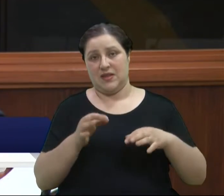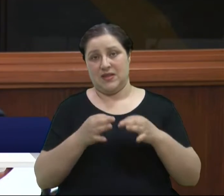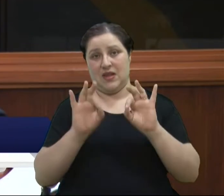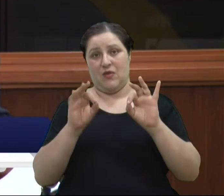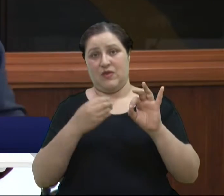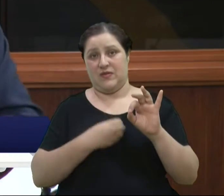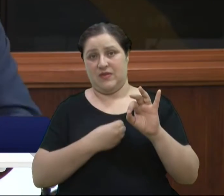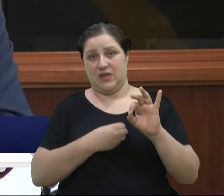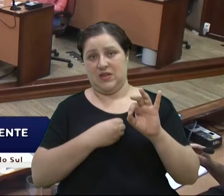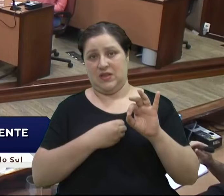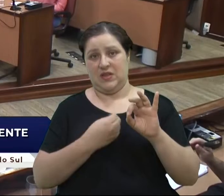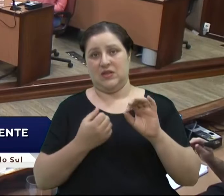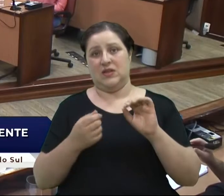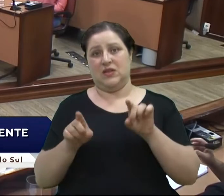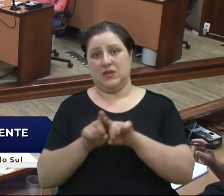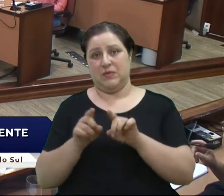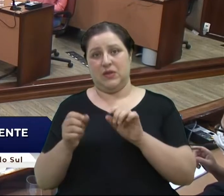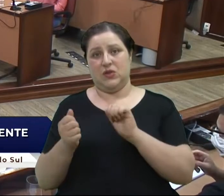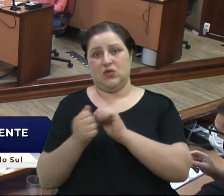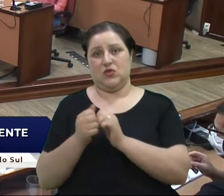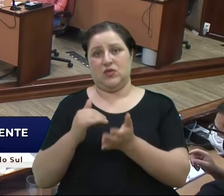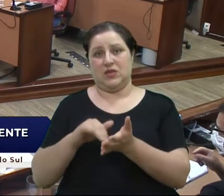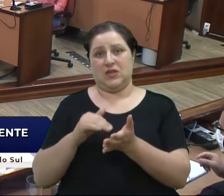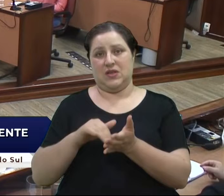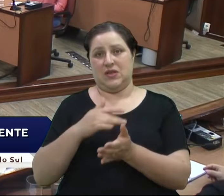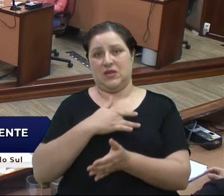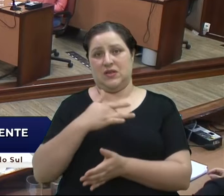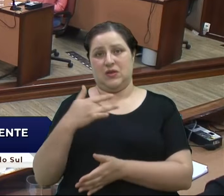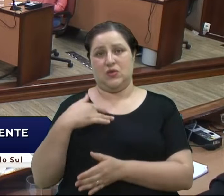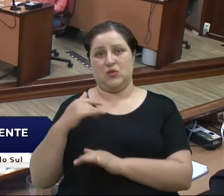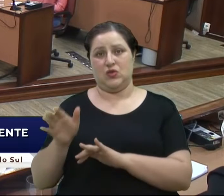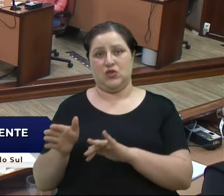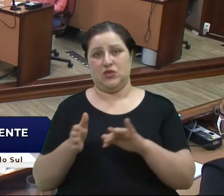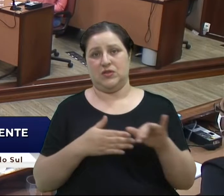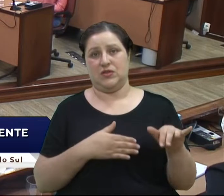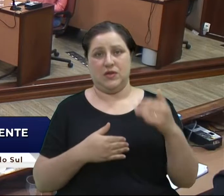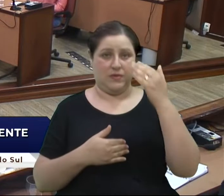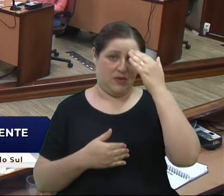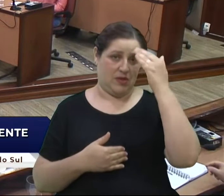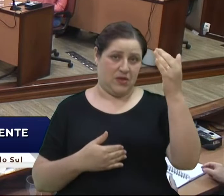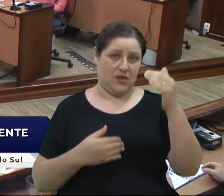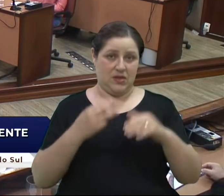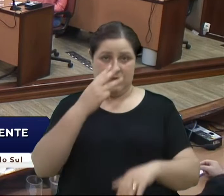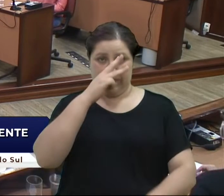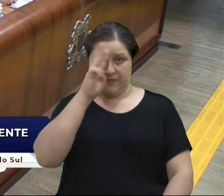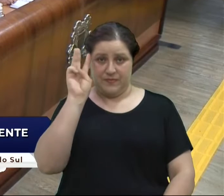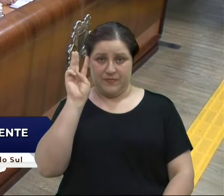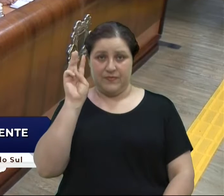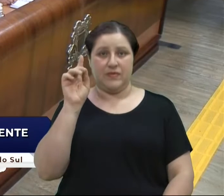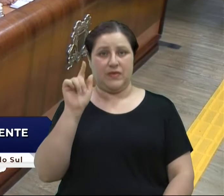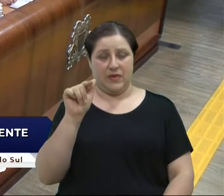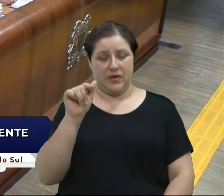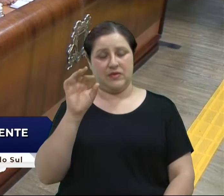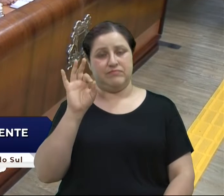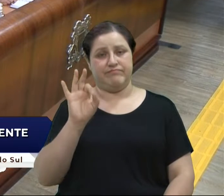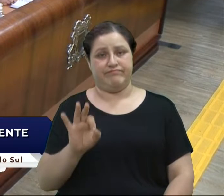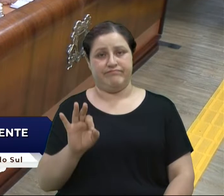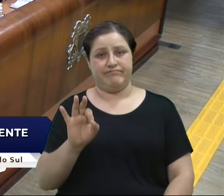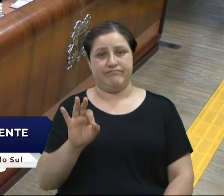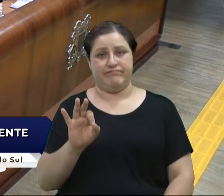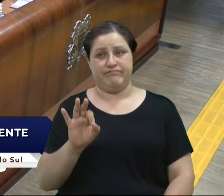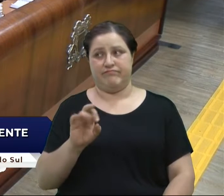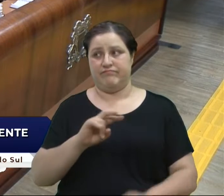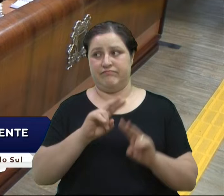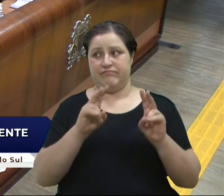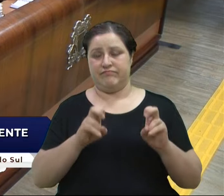muito obrigado. Obrigado, doutor Valim. Realmente, essas habilitações aí